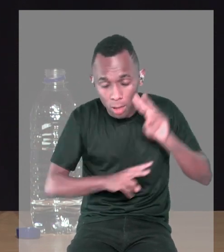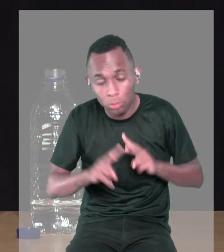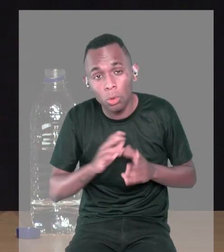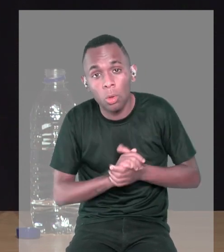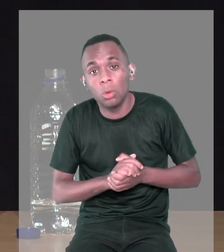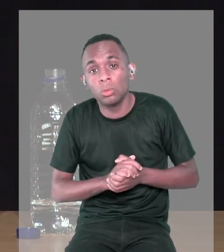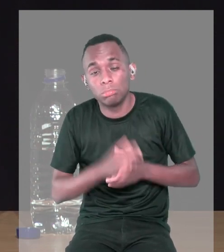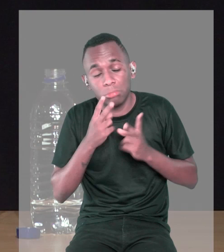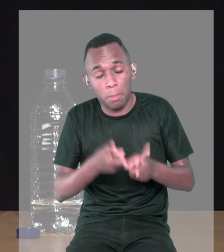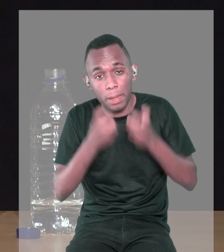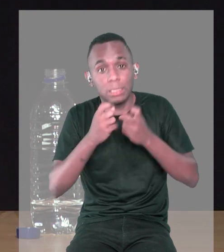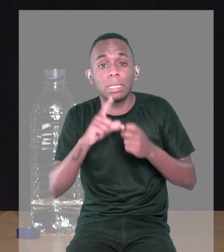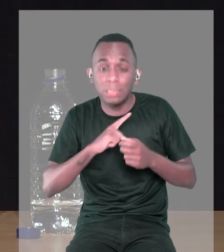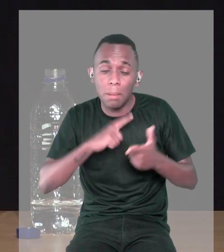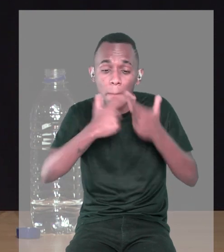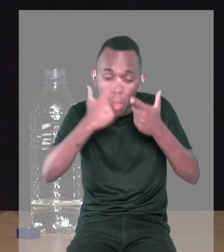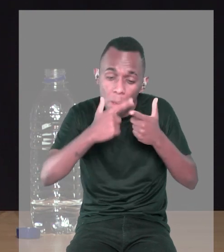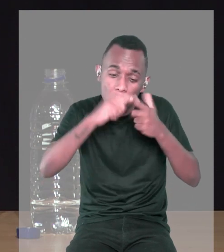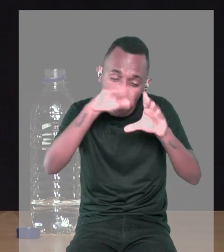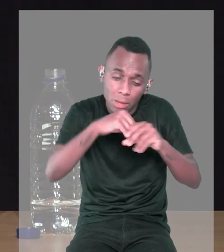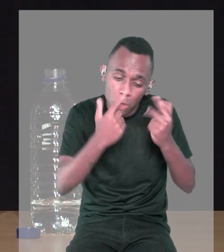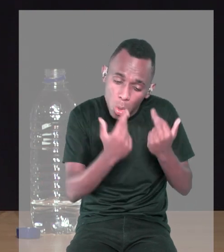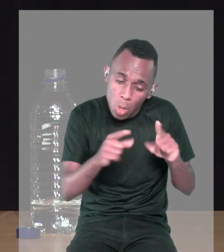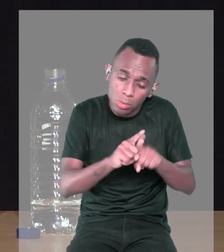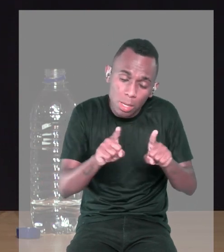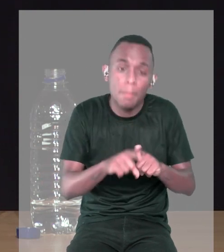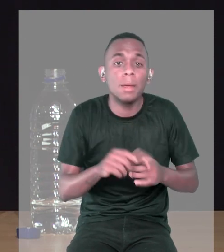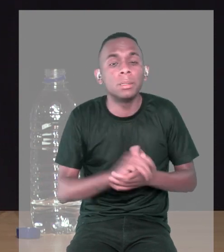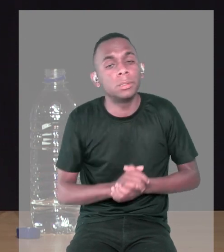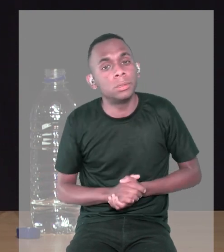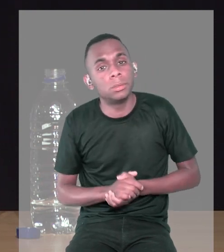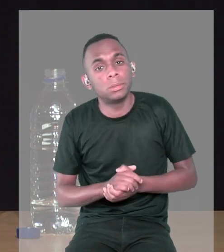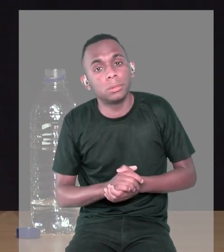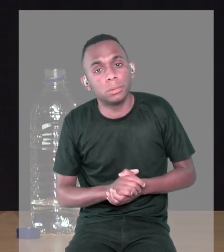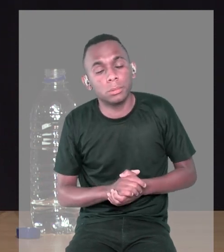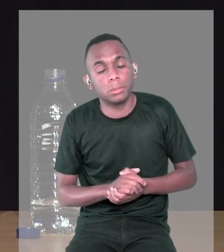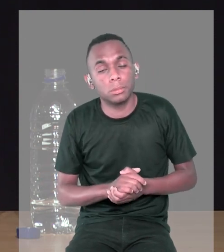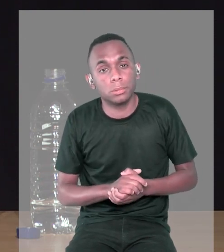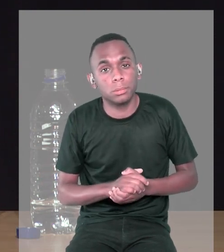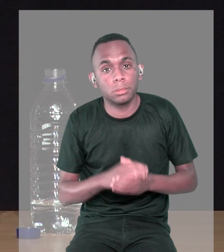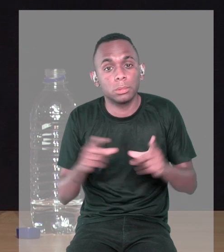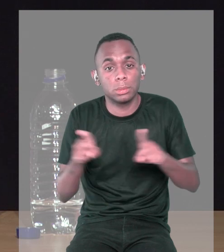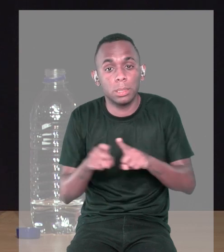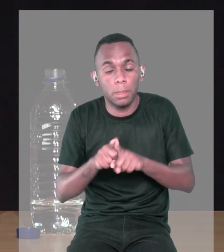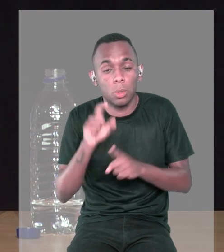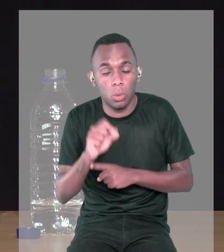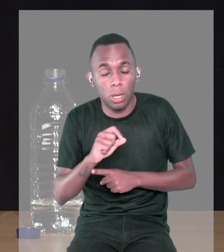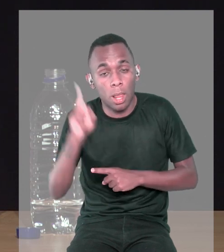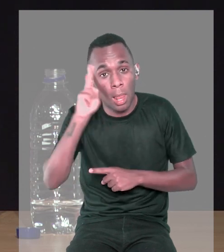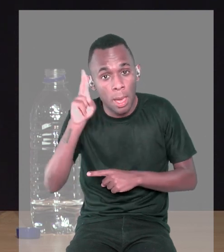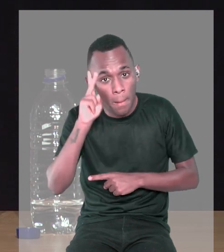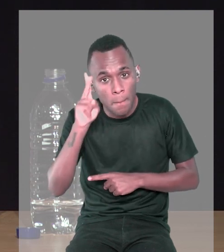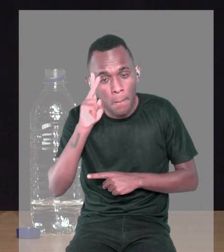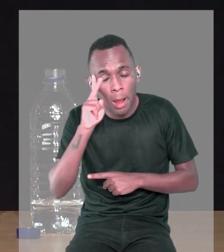E isso é uma coisa. E a segunda coisa é lembrar, como eu gosto muito, vocês devem já ter percebido, da Hannah Arendt, que a Hannah Arendt tem essa expressão linda